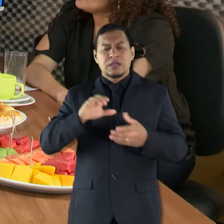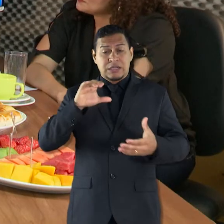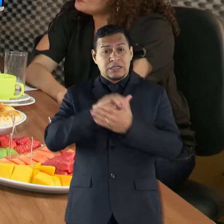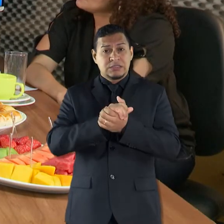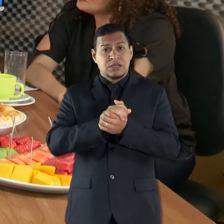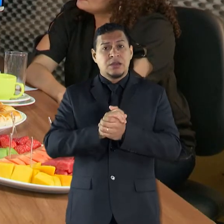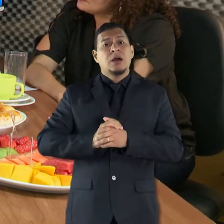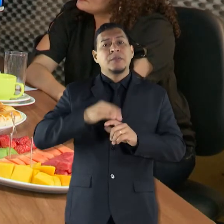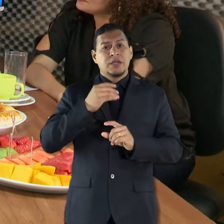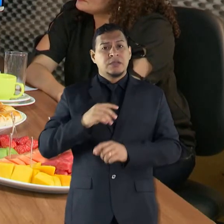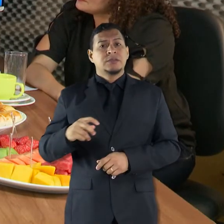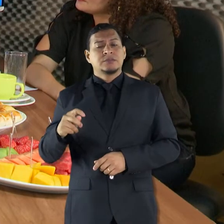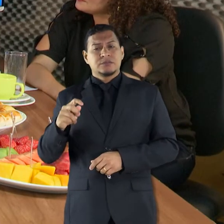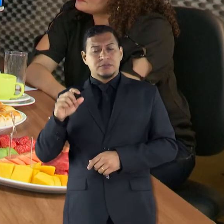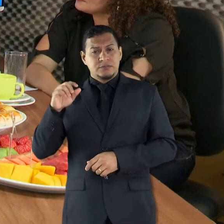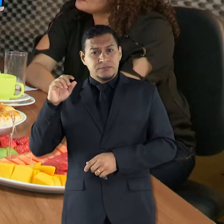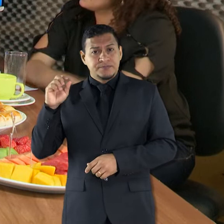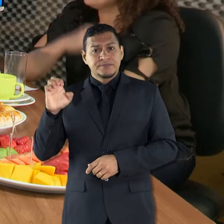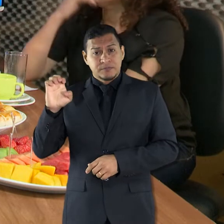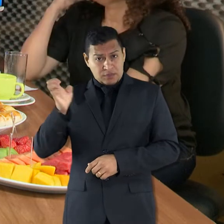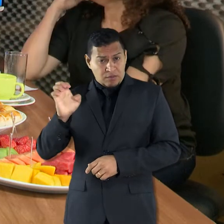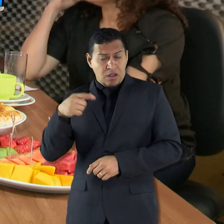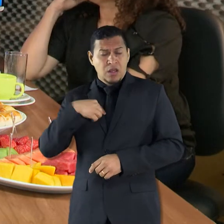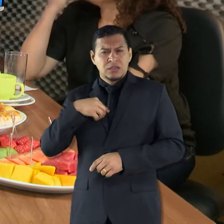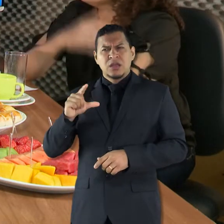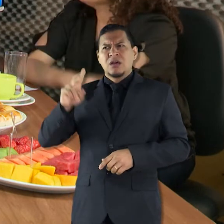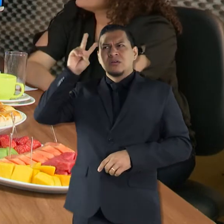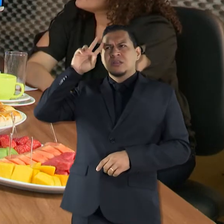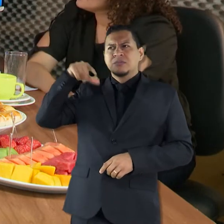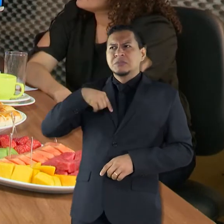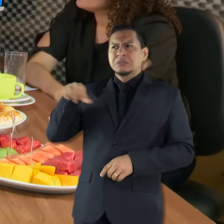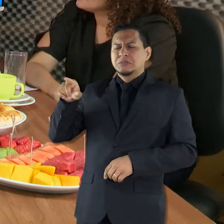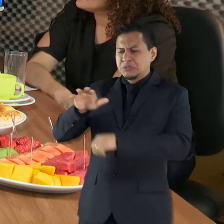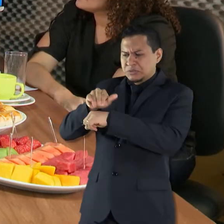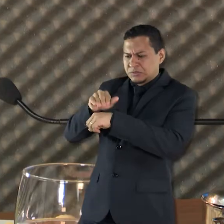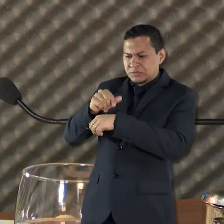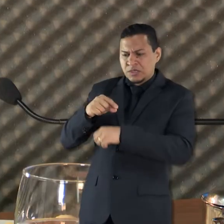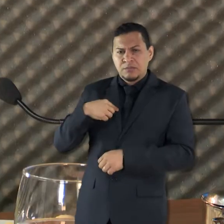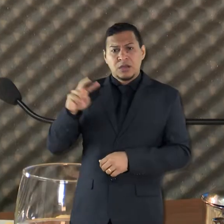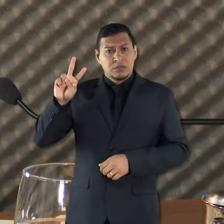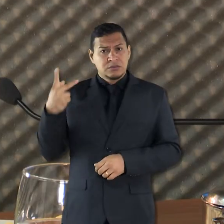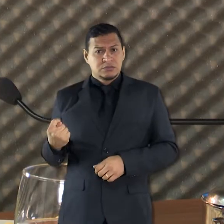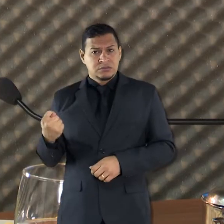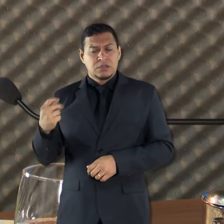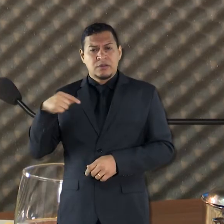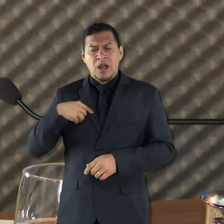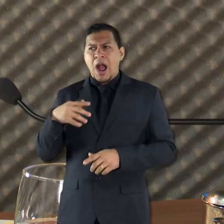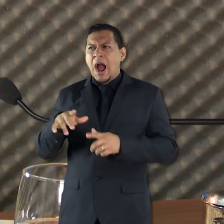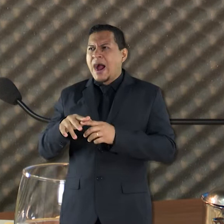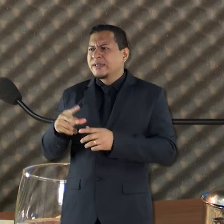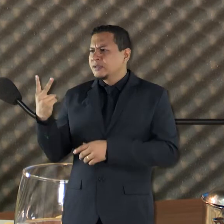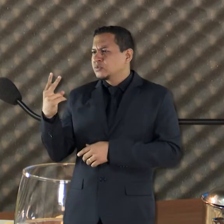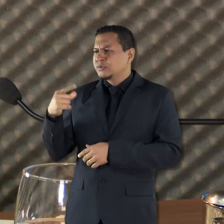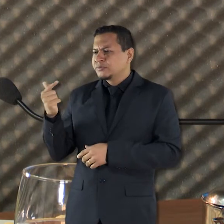muito. O primeiro abrigo que nós fomos foi do Jardim Floresta. Aí me lembro que chamaram a gente para conversar. Ó, tem um problema aqui de 2 moças que elas